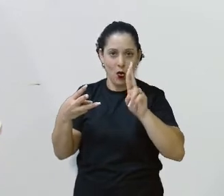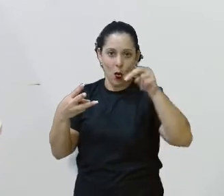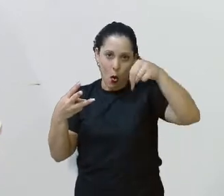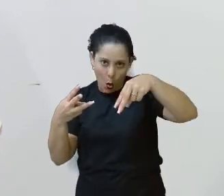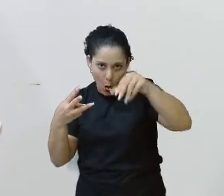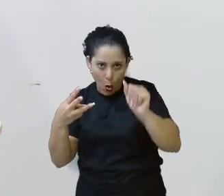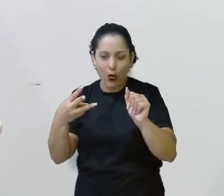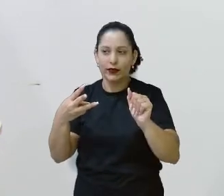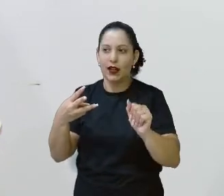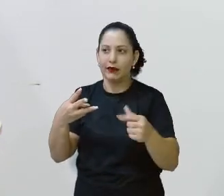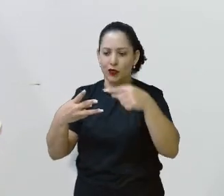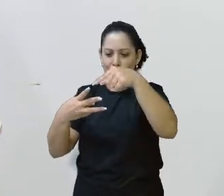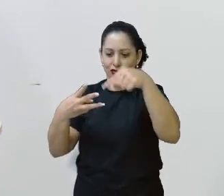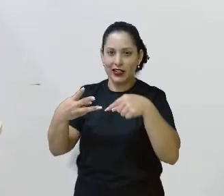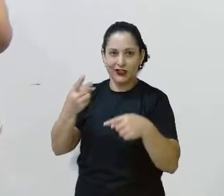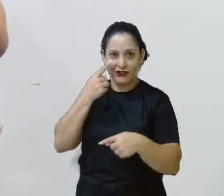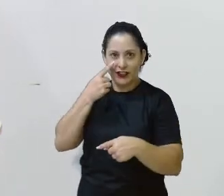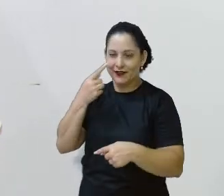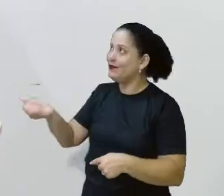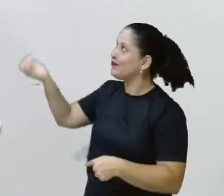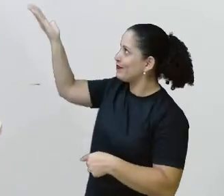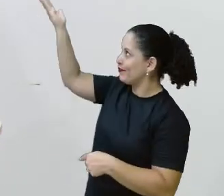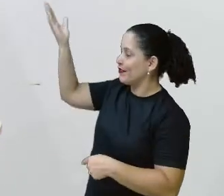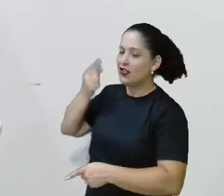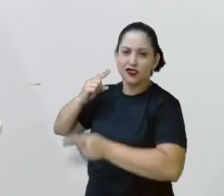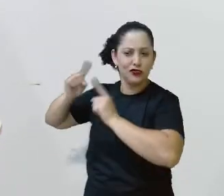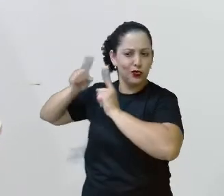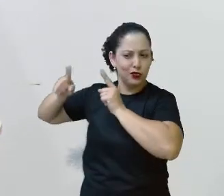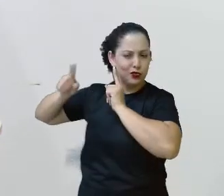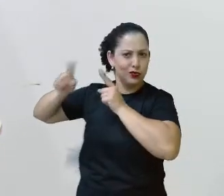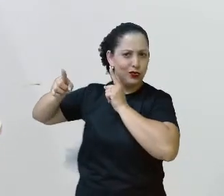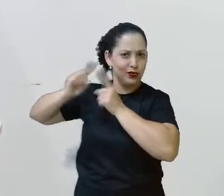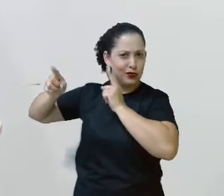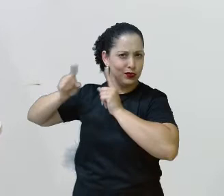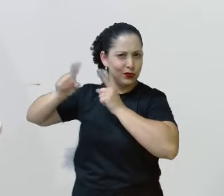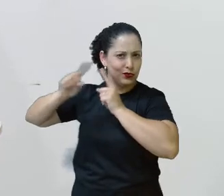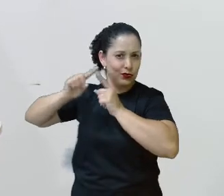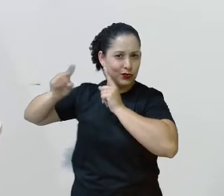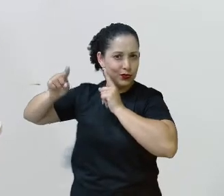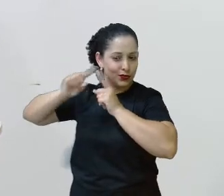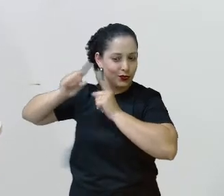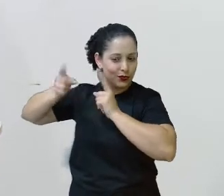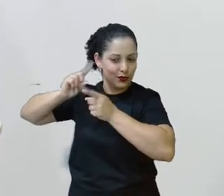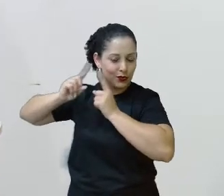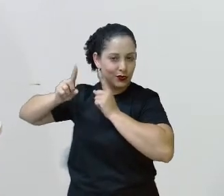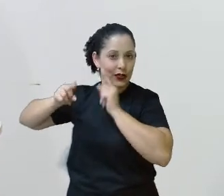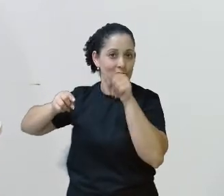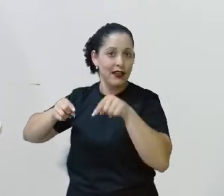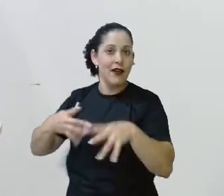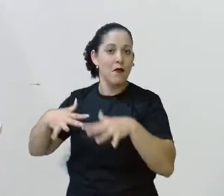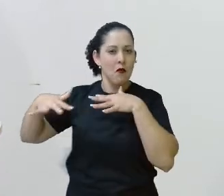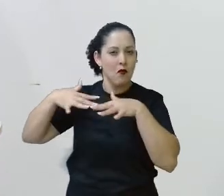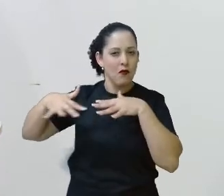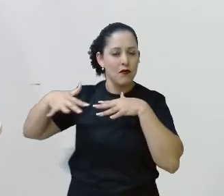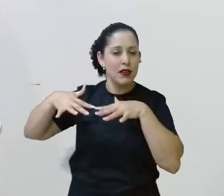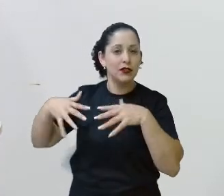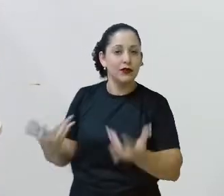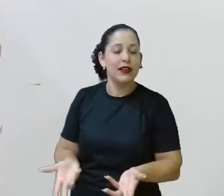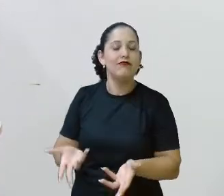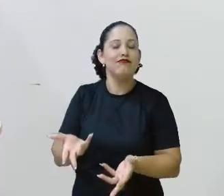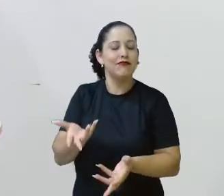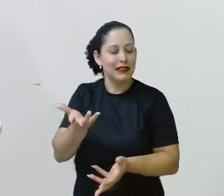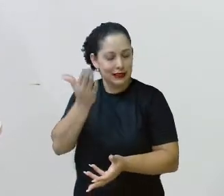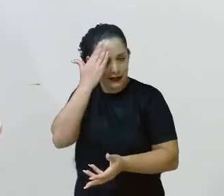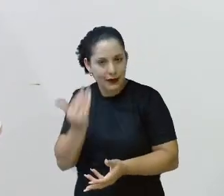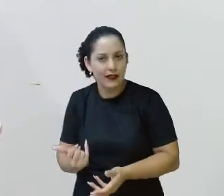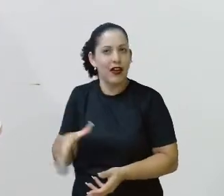imagem, esses ossinhos, eles vibram, então eles vão ativar aí a questão da cóclea, que também a gente vai ver aí,